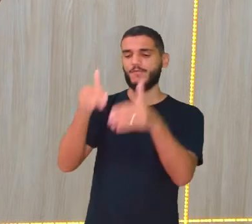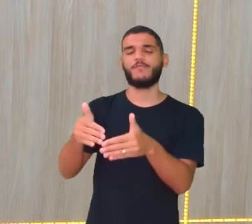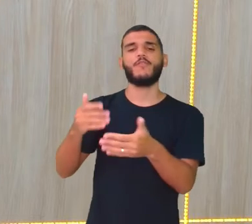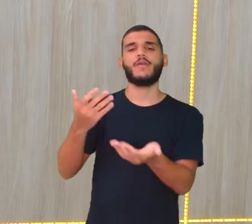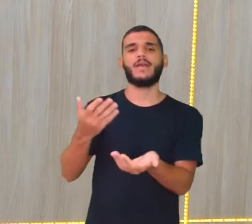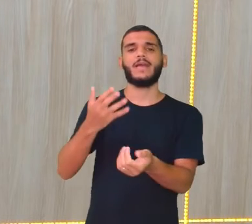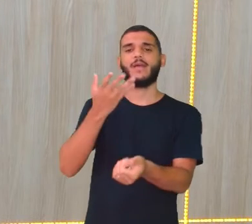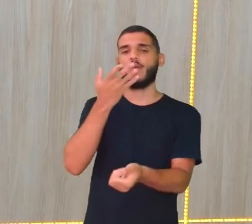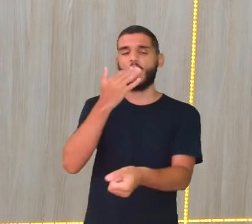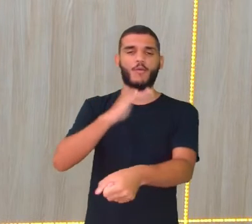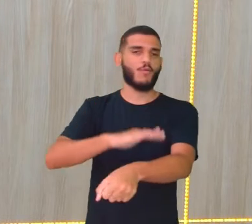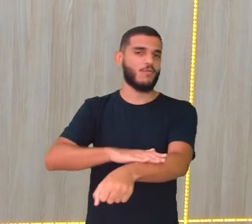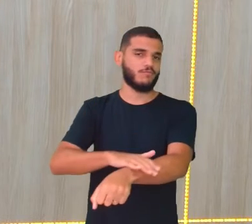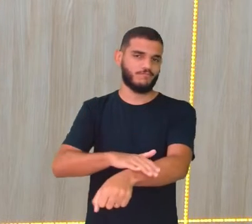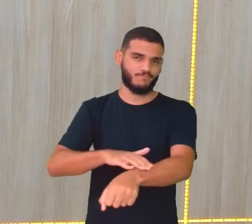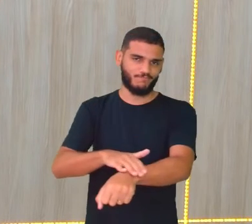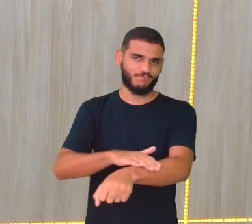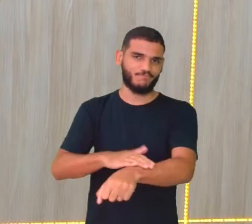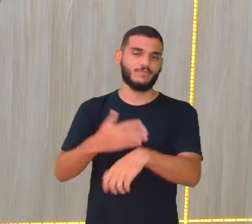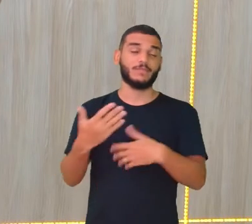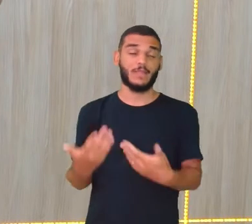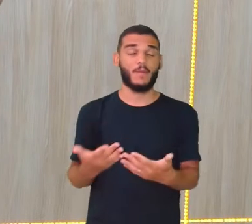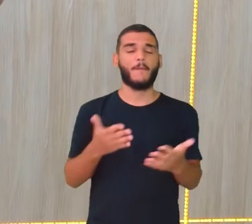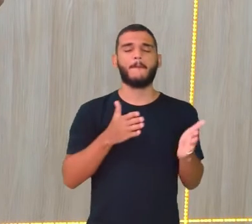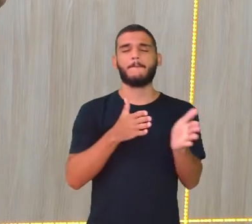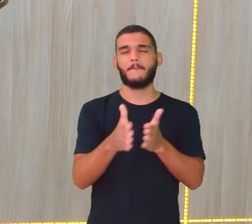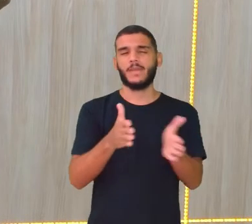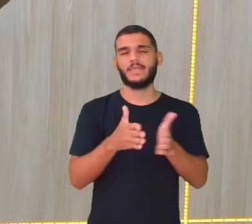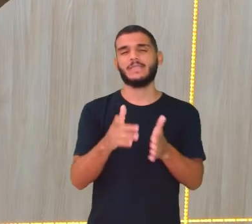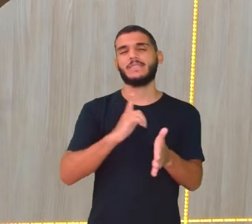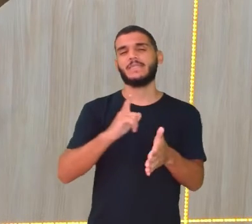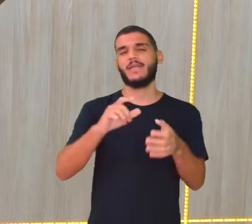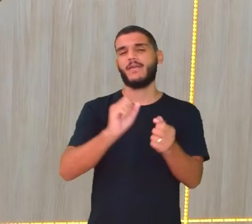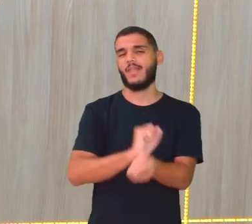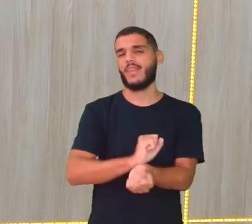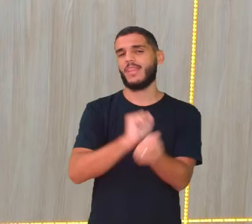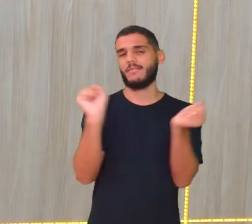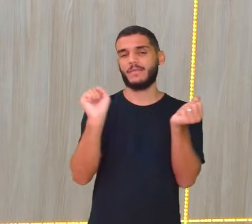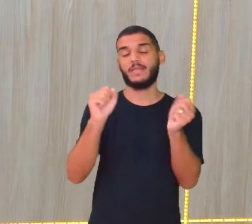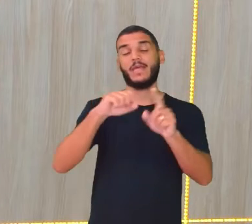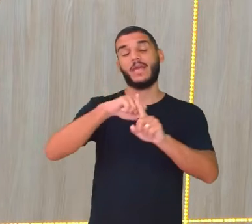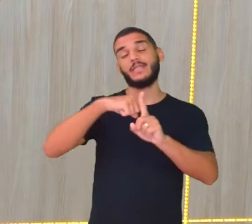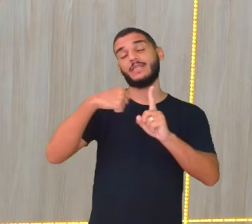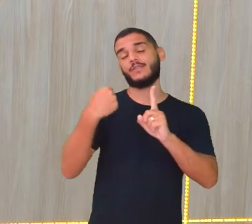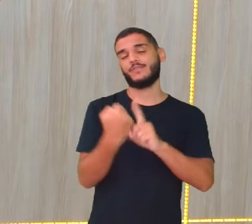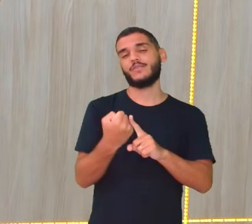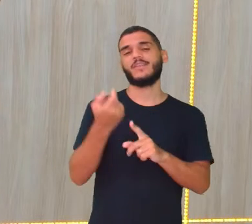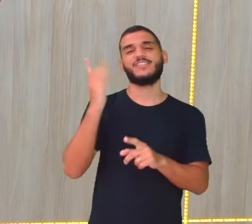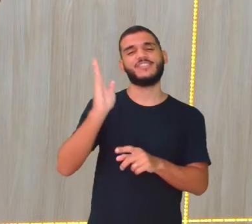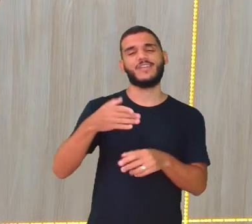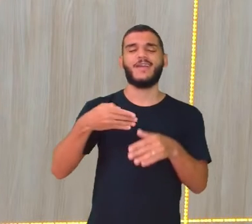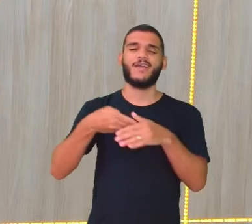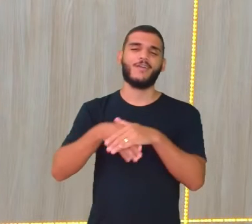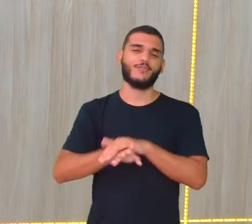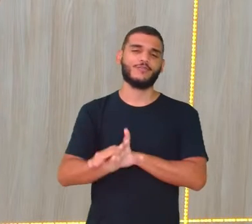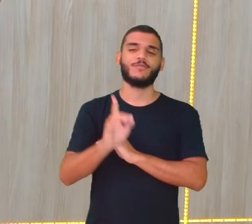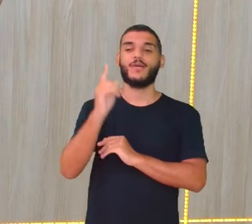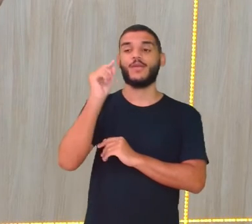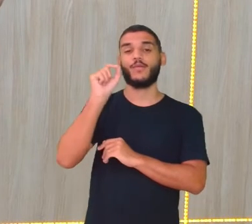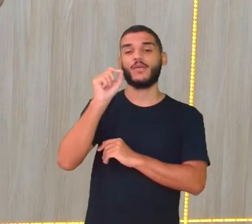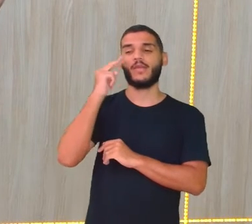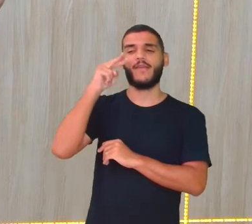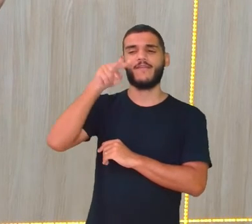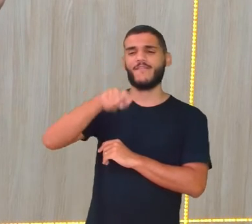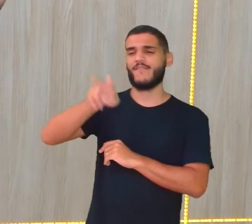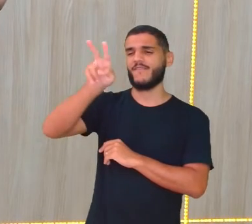partir do momento que se deu o abolicionismo, a sociedade como um todo, ela estava acostumada a olhar para